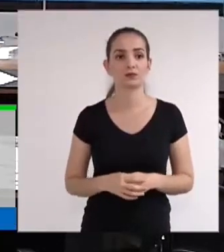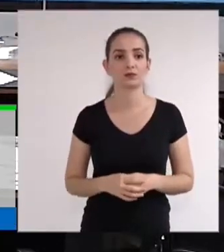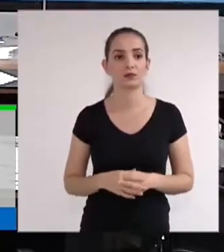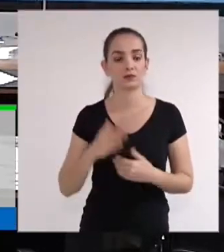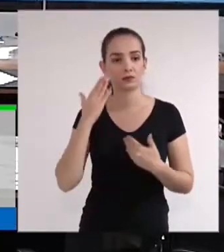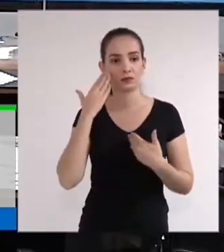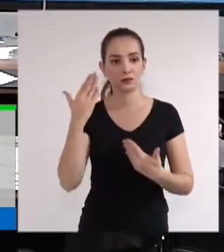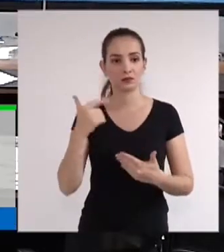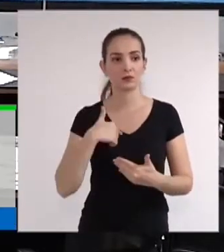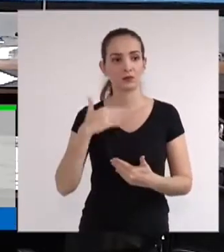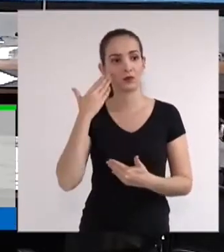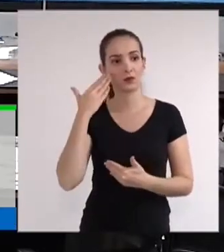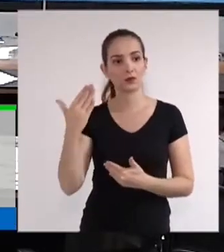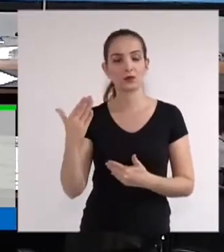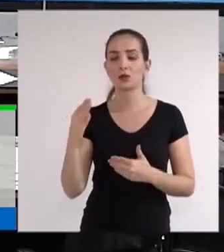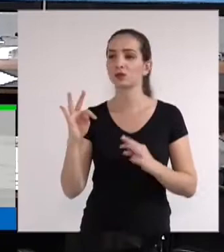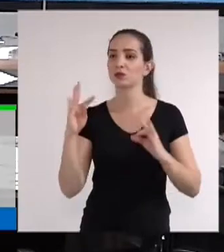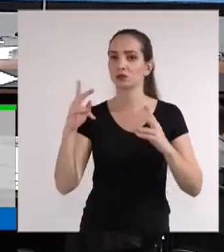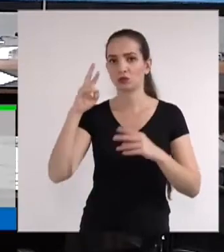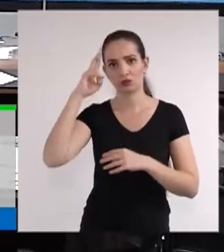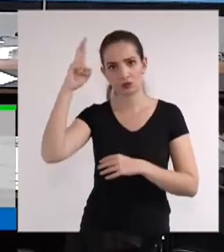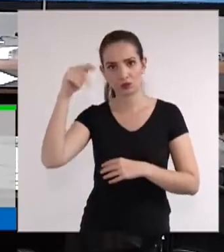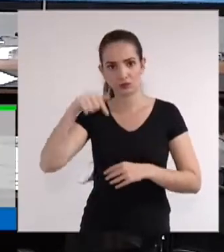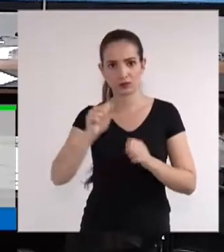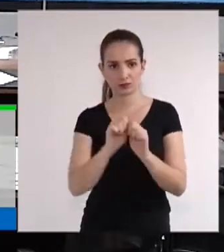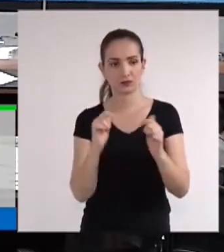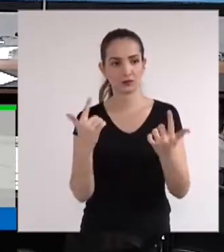Obrigado, agradeço a direção da casa,